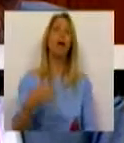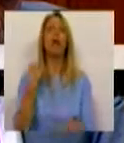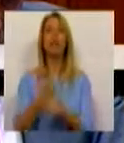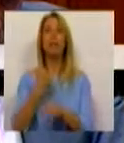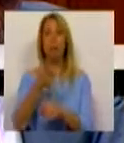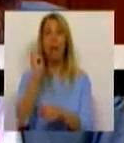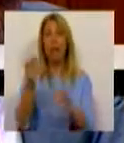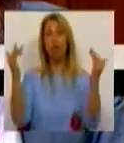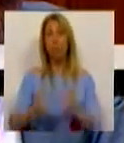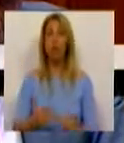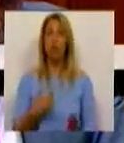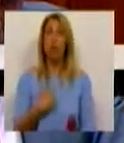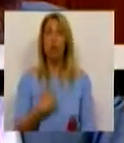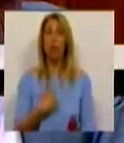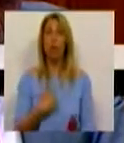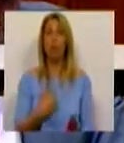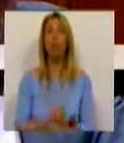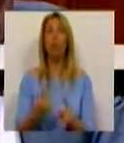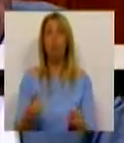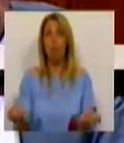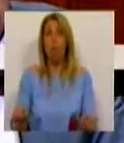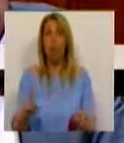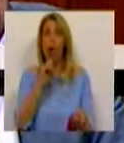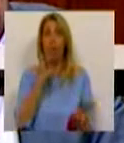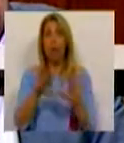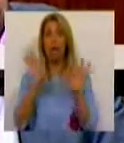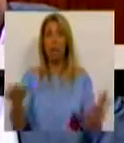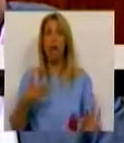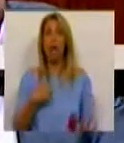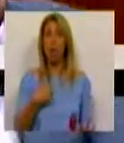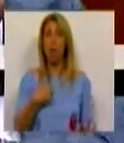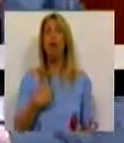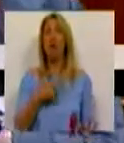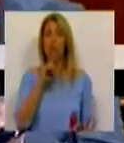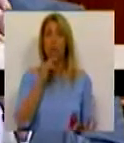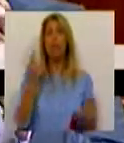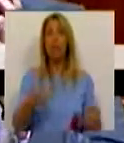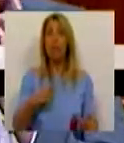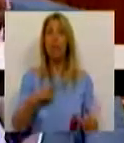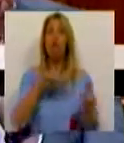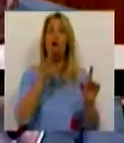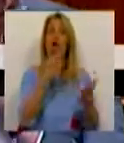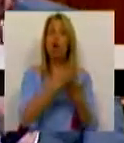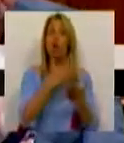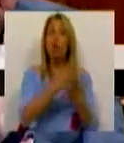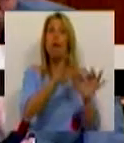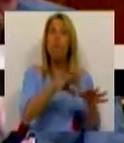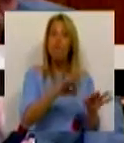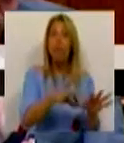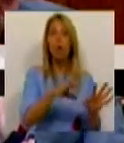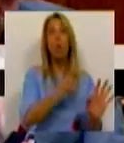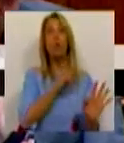do que eu, porque não tiveram a oportunidade que eu tive de poder concluir os meus estudos só quando concluí a